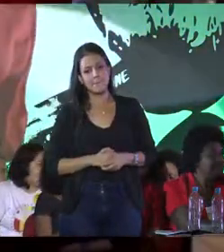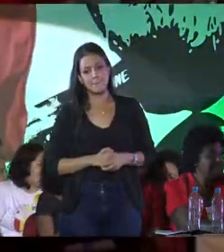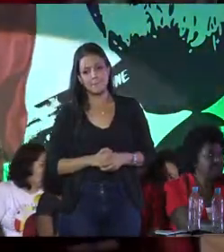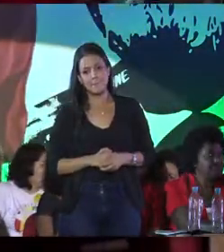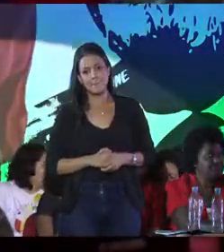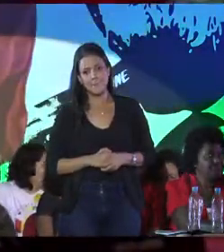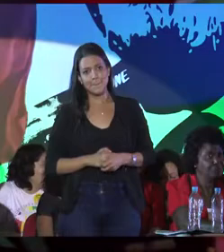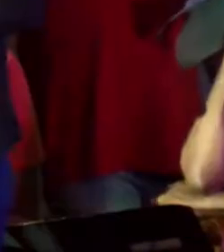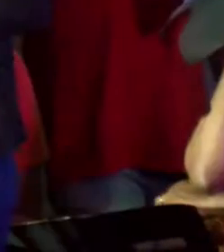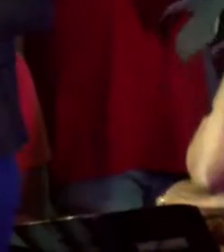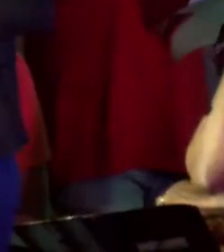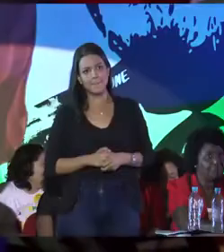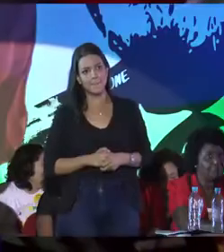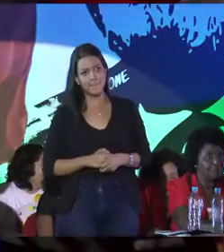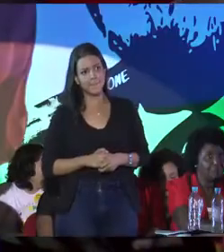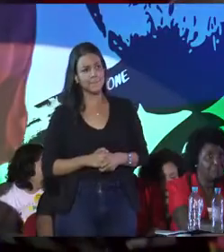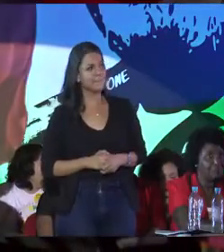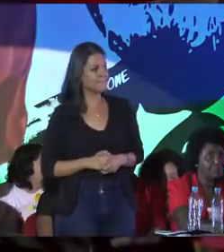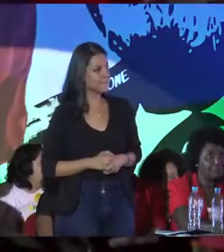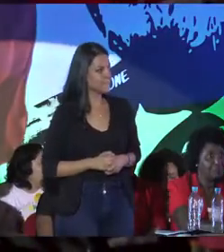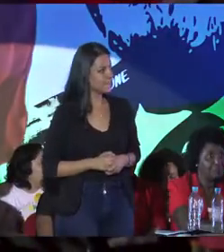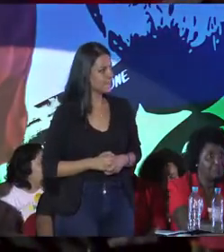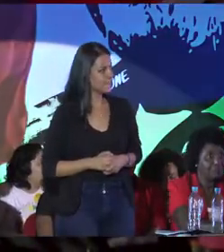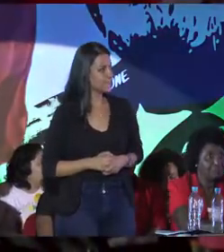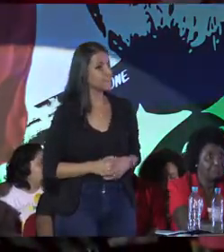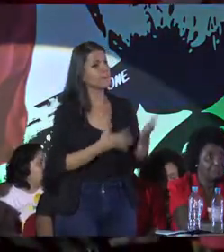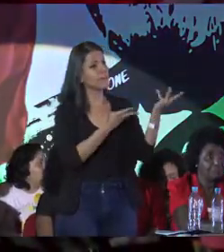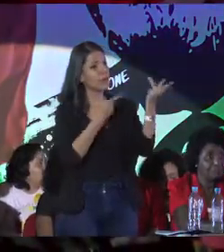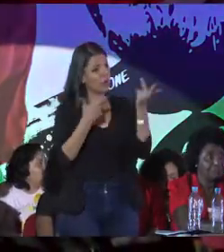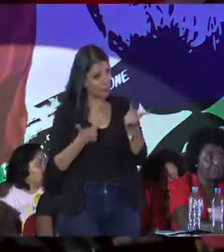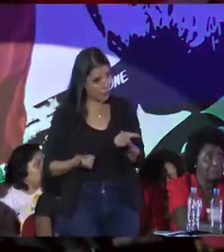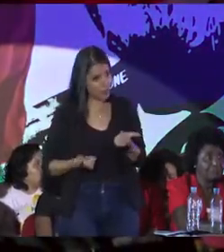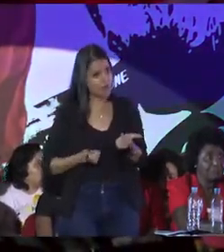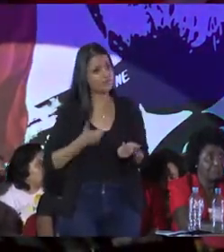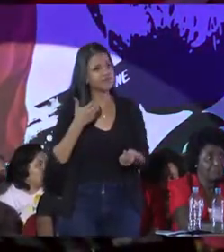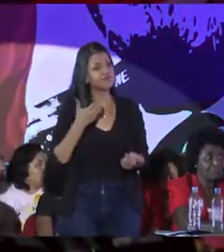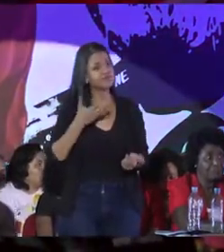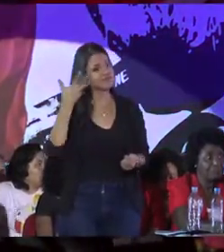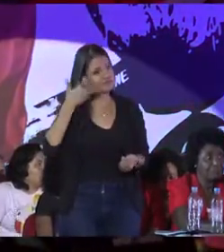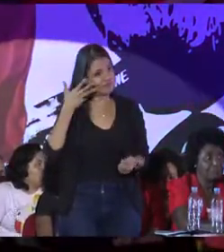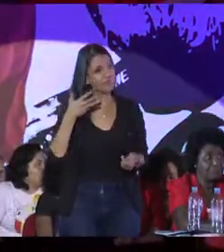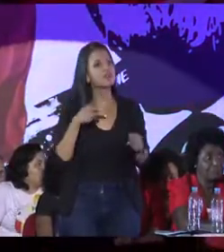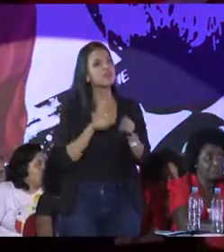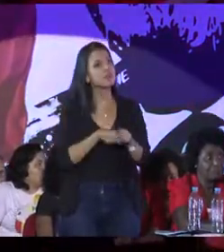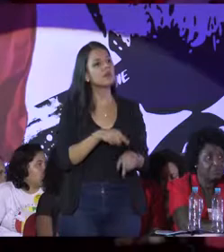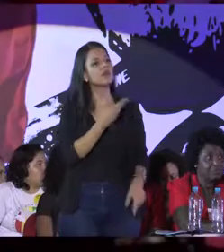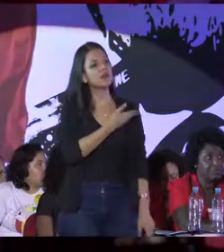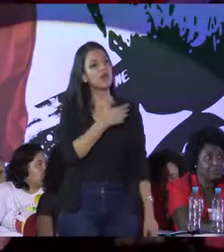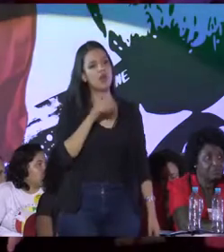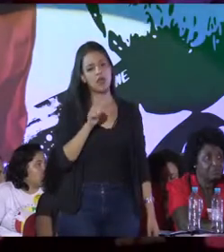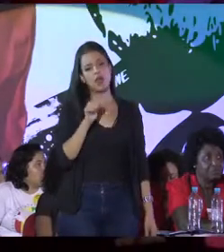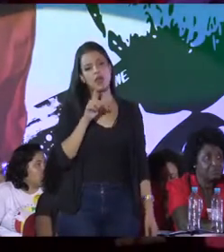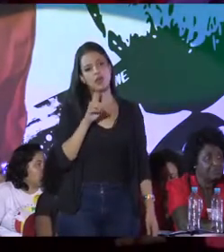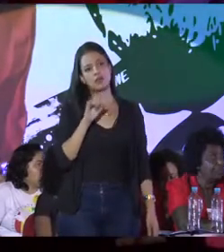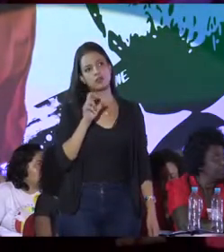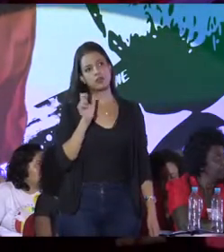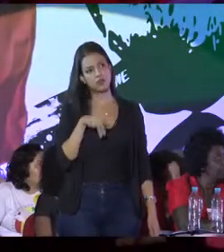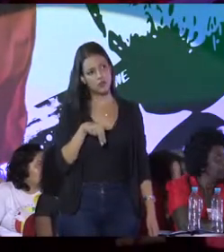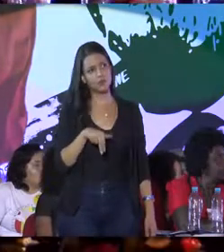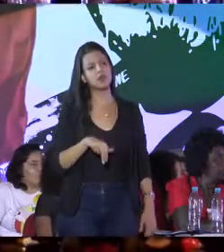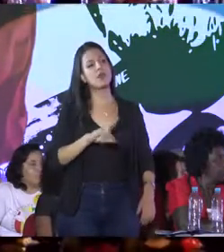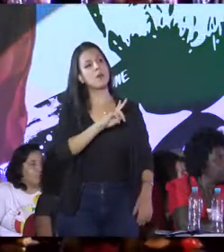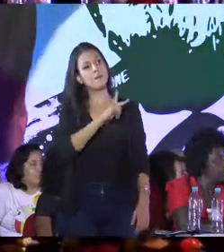A gente queria convidar para uma saudação também nosso companheiro que acabou de chegar na mesa, Adilson Araújo, presidente da